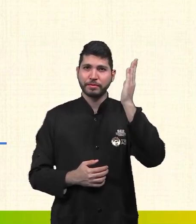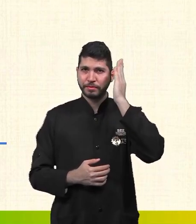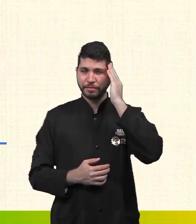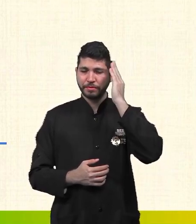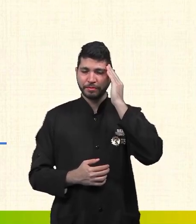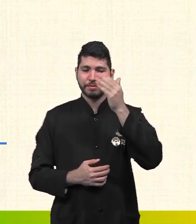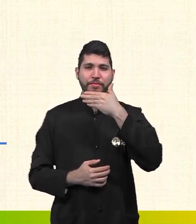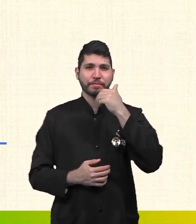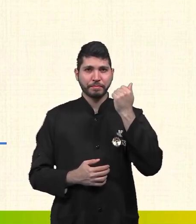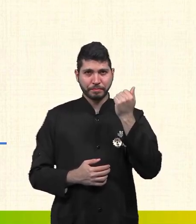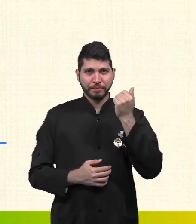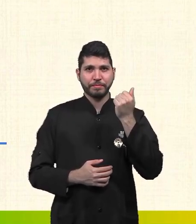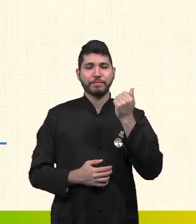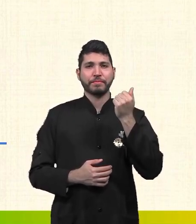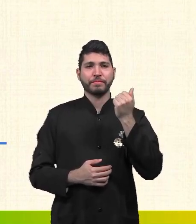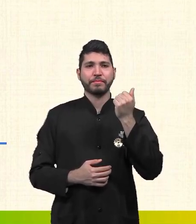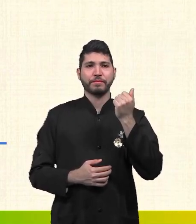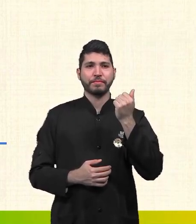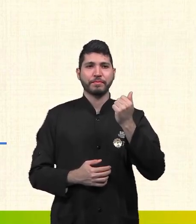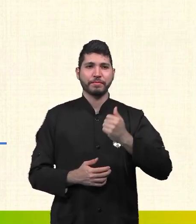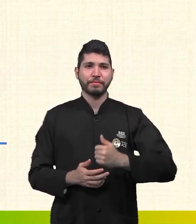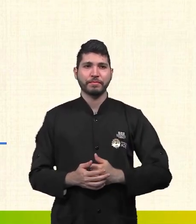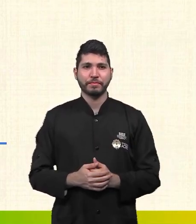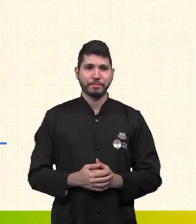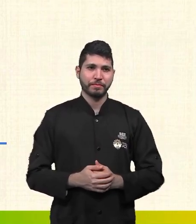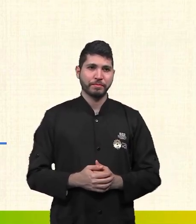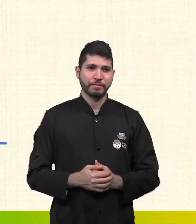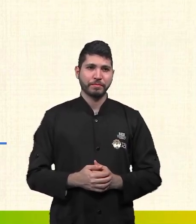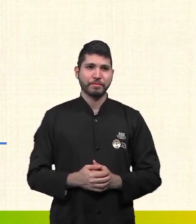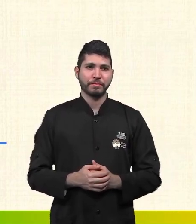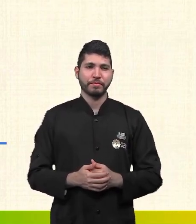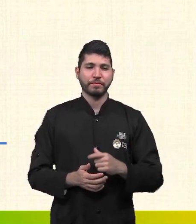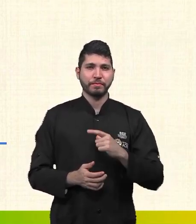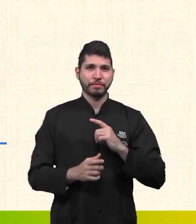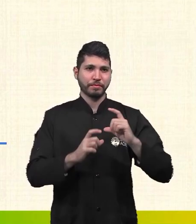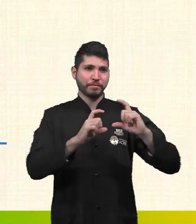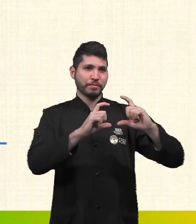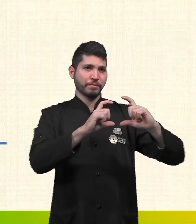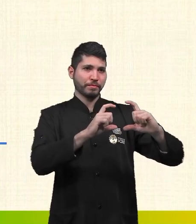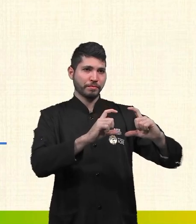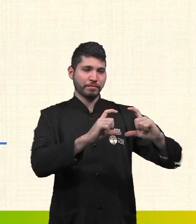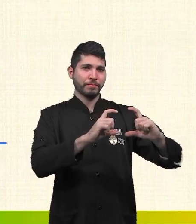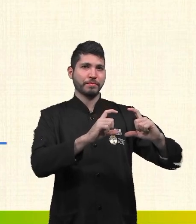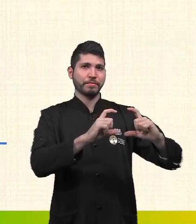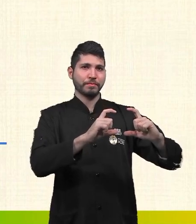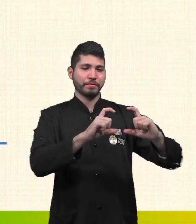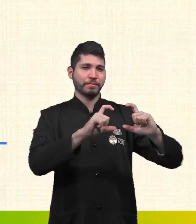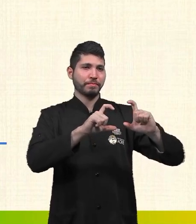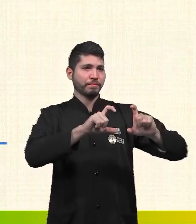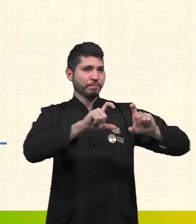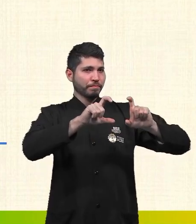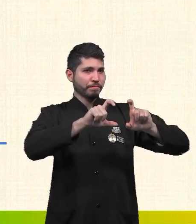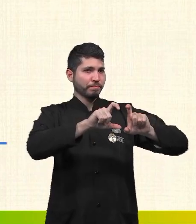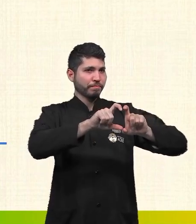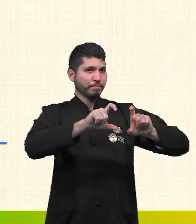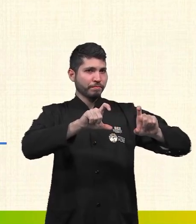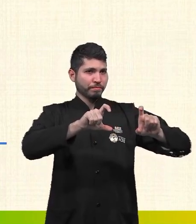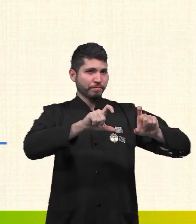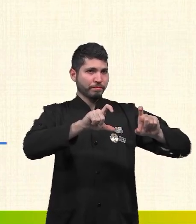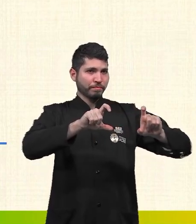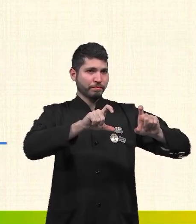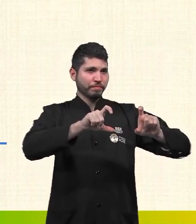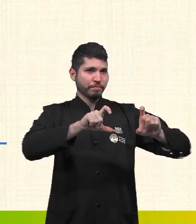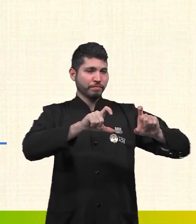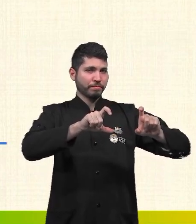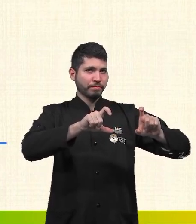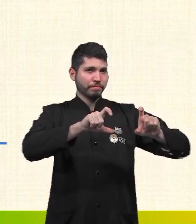que está acontecendo, nós temos aqui a presença de uma plaquinha, e essa placa, pessoal, ela está